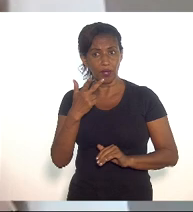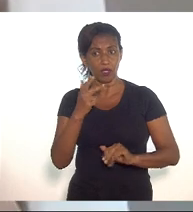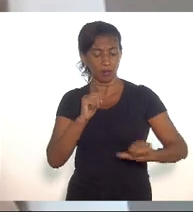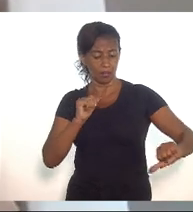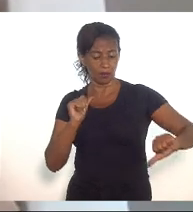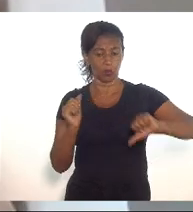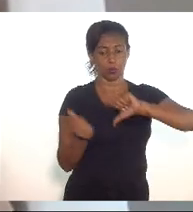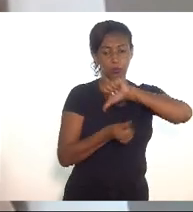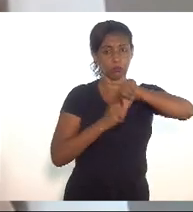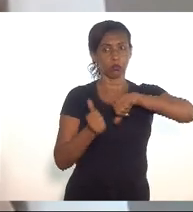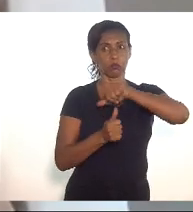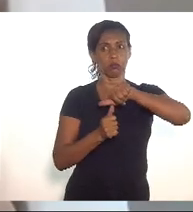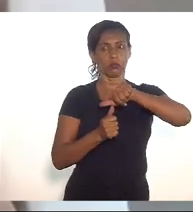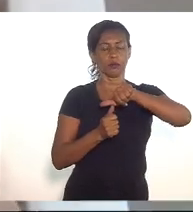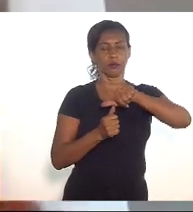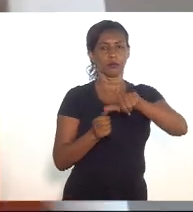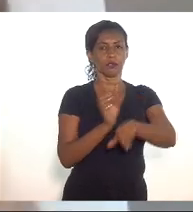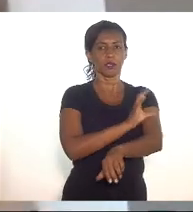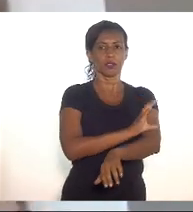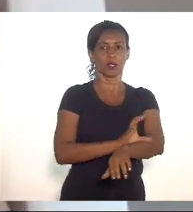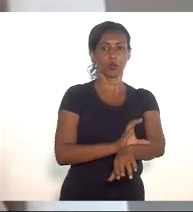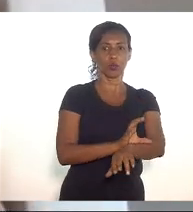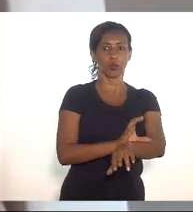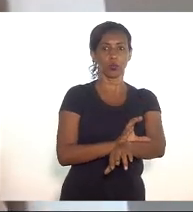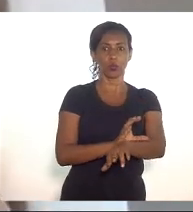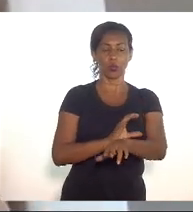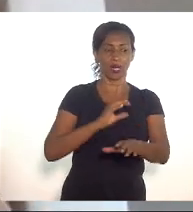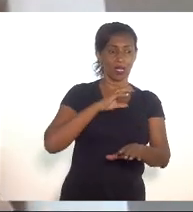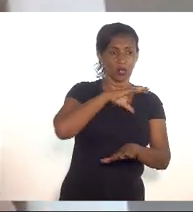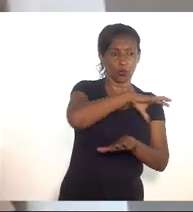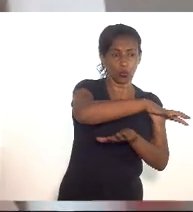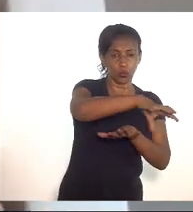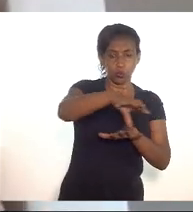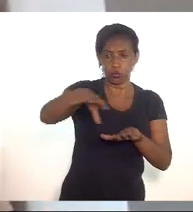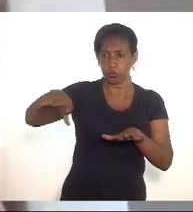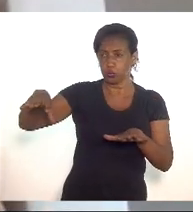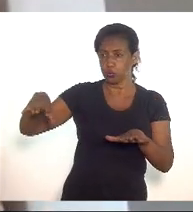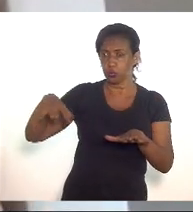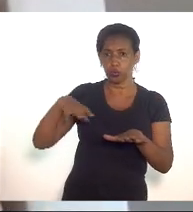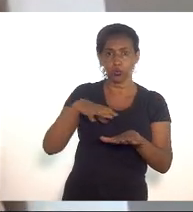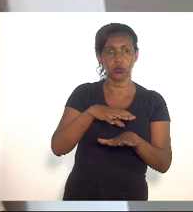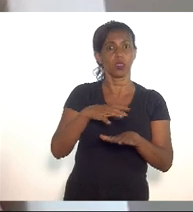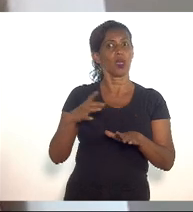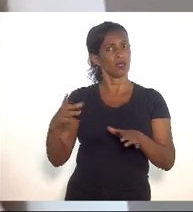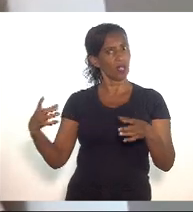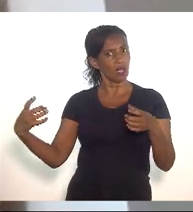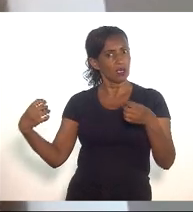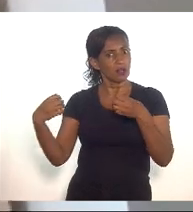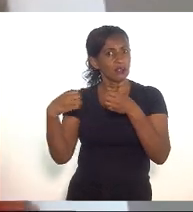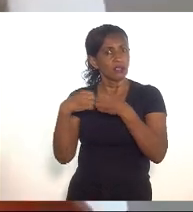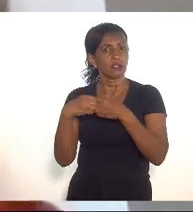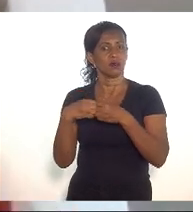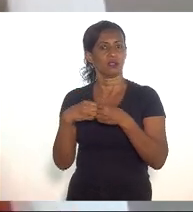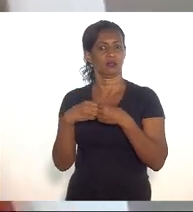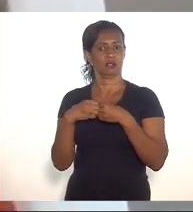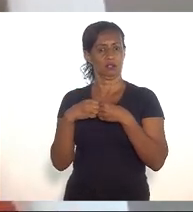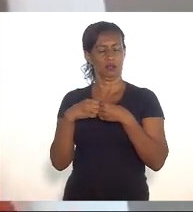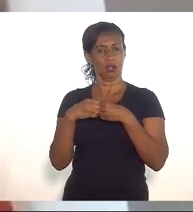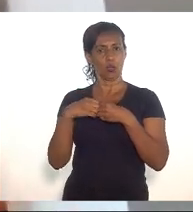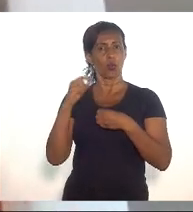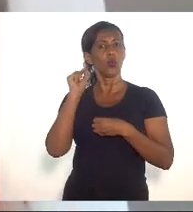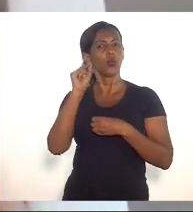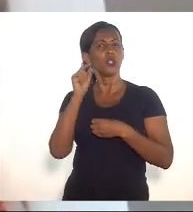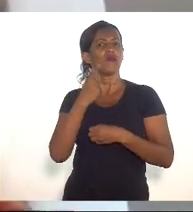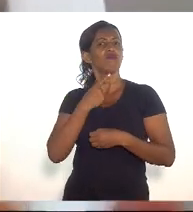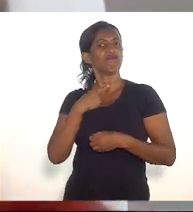da cultura em todos os envolvidos, de que a gente está aproximando aquilo que a gente